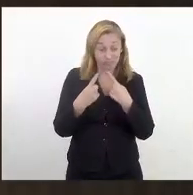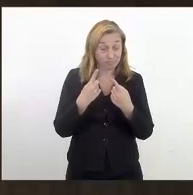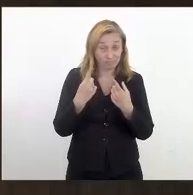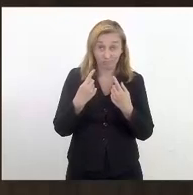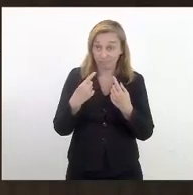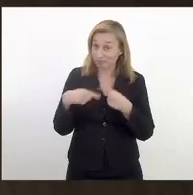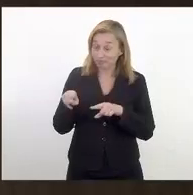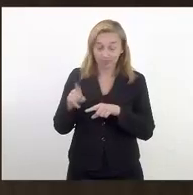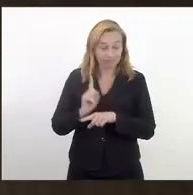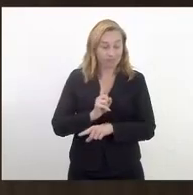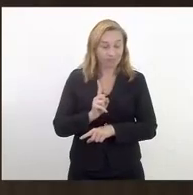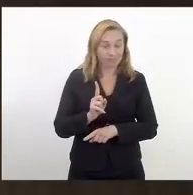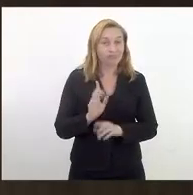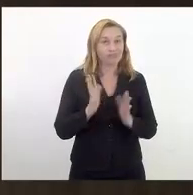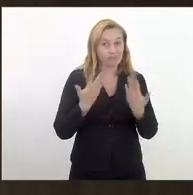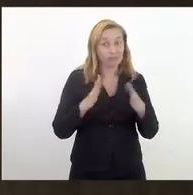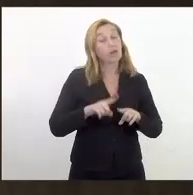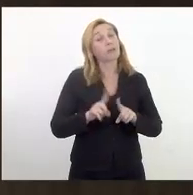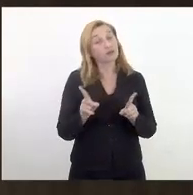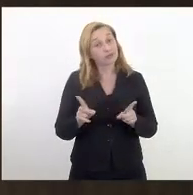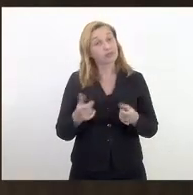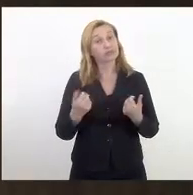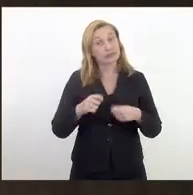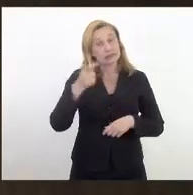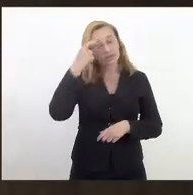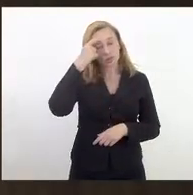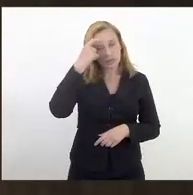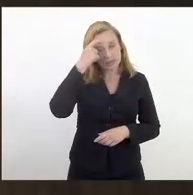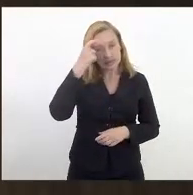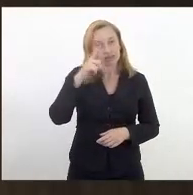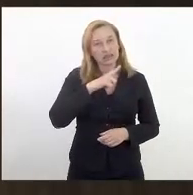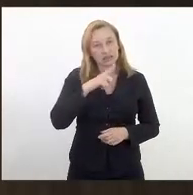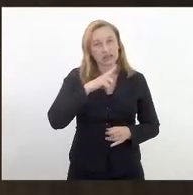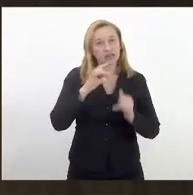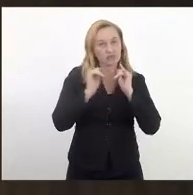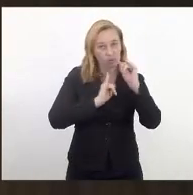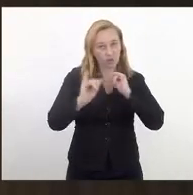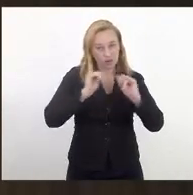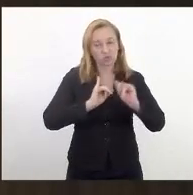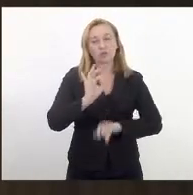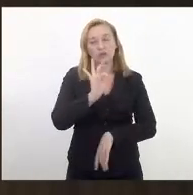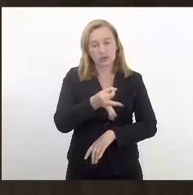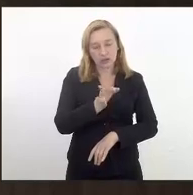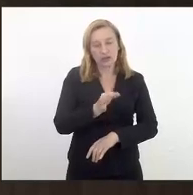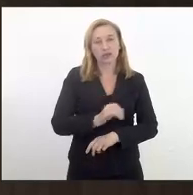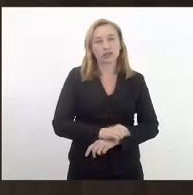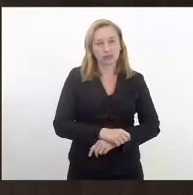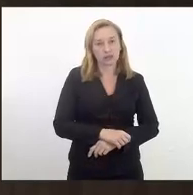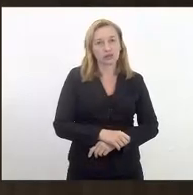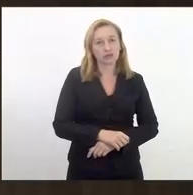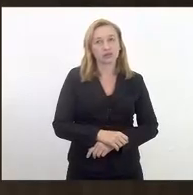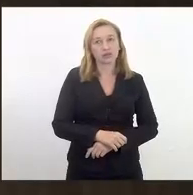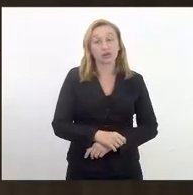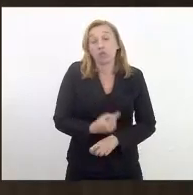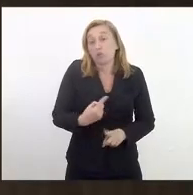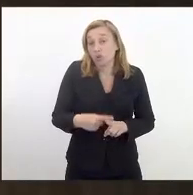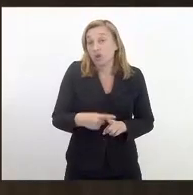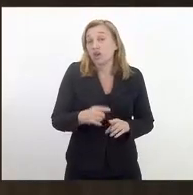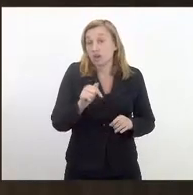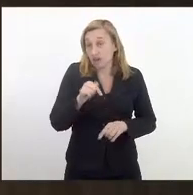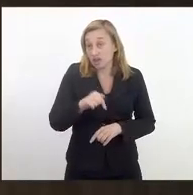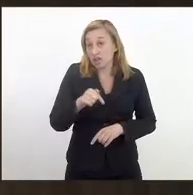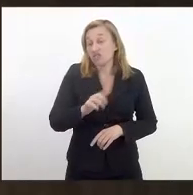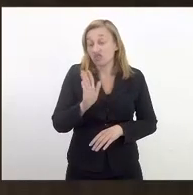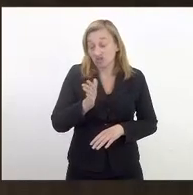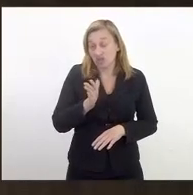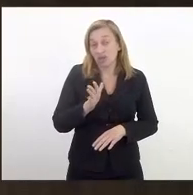ao contrário se celebra mas ao mesmo tempo é preciso trabalhar com dados informações enfim fatos concretos que aqui nós já temos